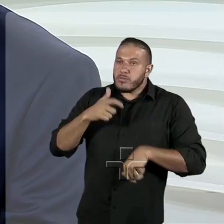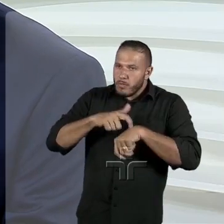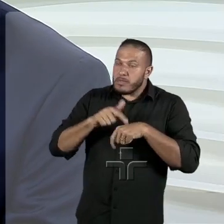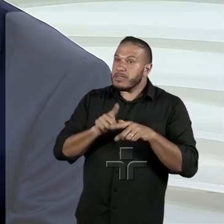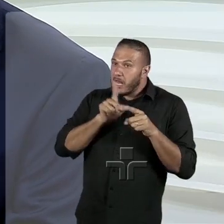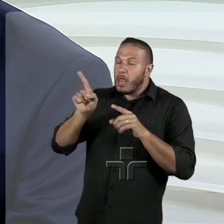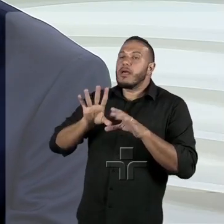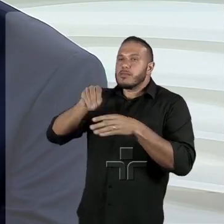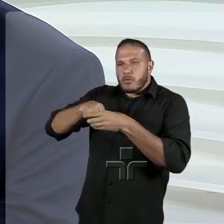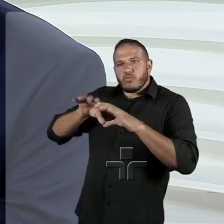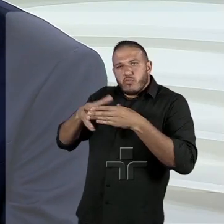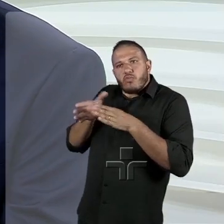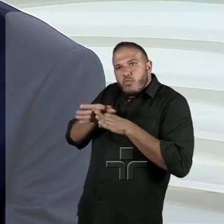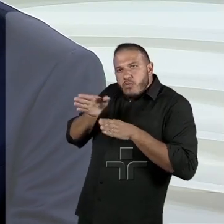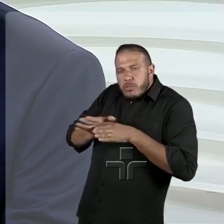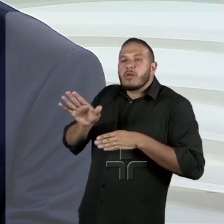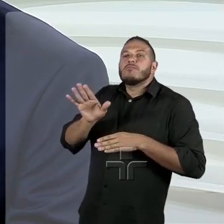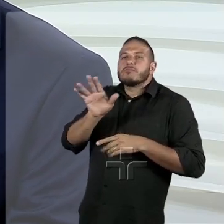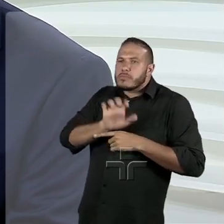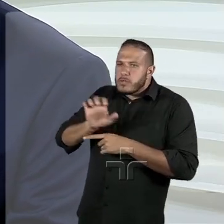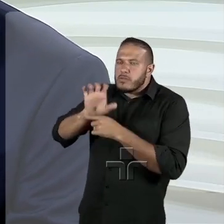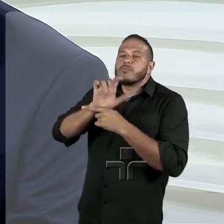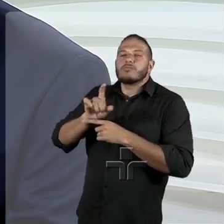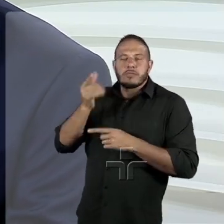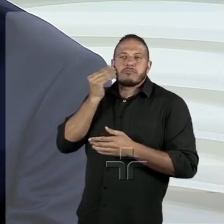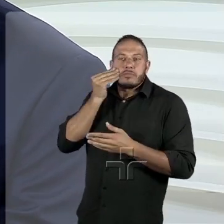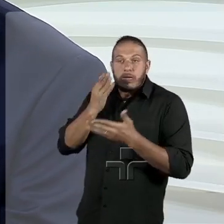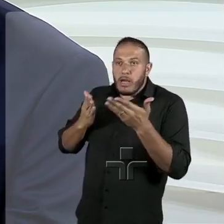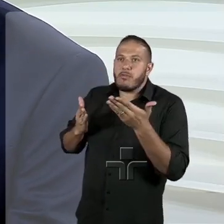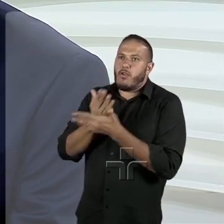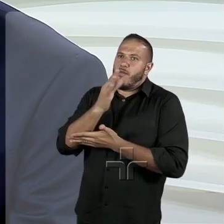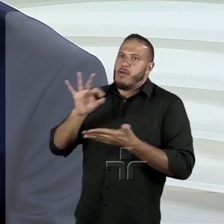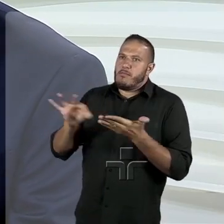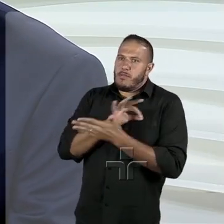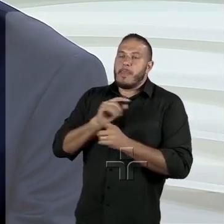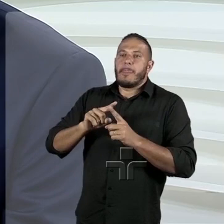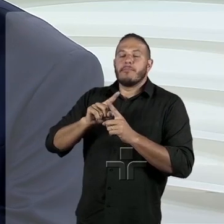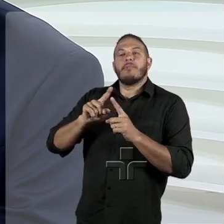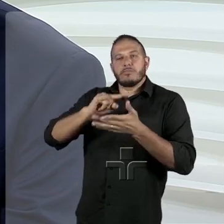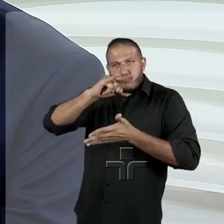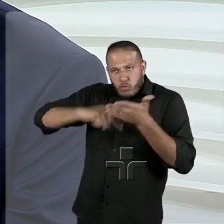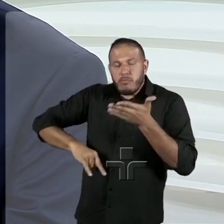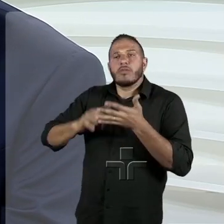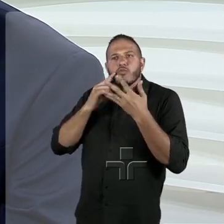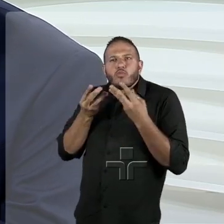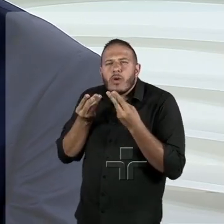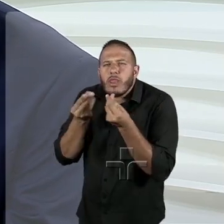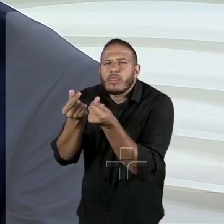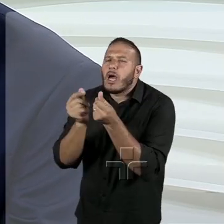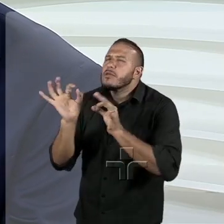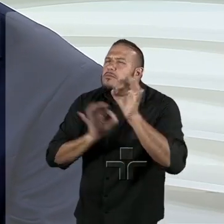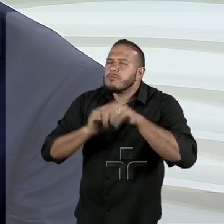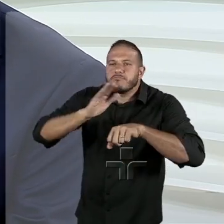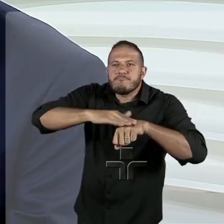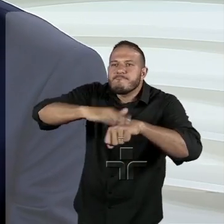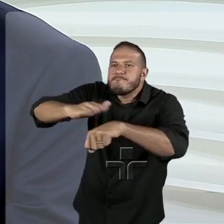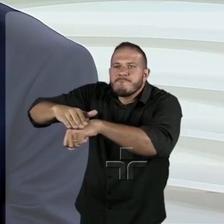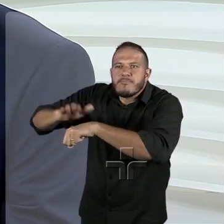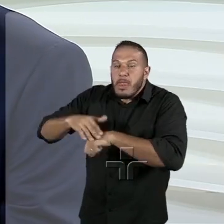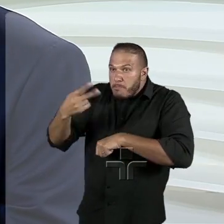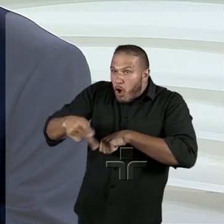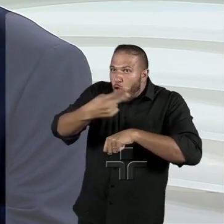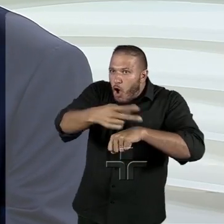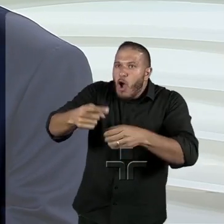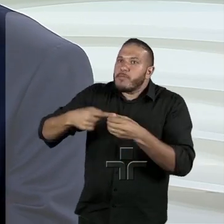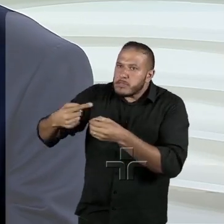Conselho Estadual, queremos aprovar com a maior brevidade possível, mas um documento de qualidade construído pelas mãos dos municípios e